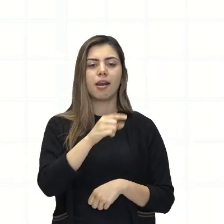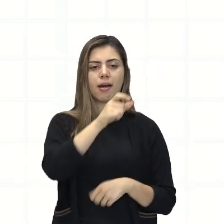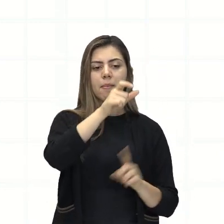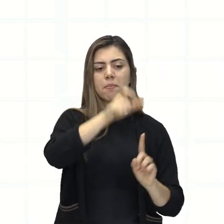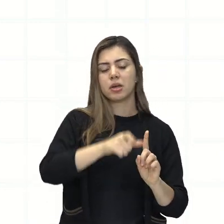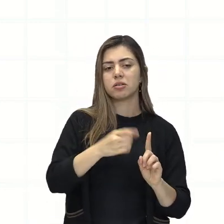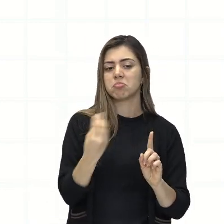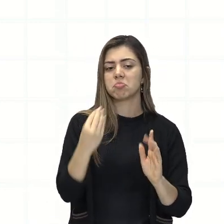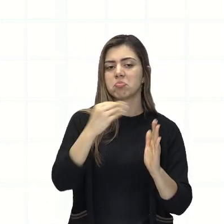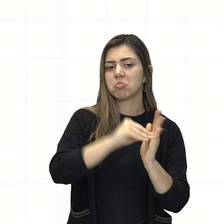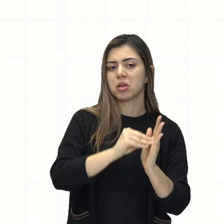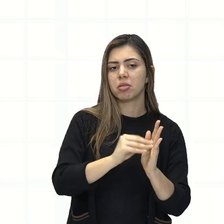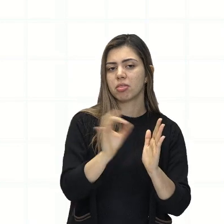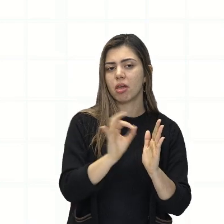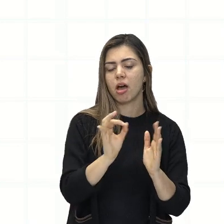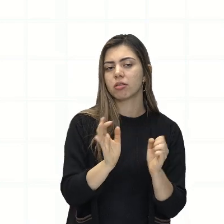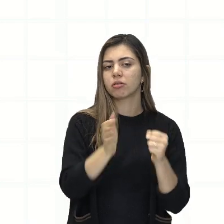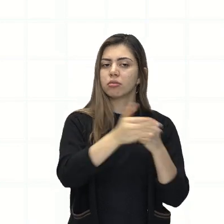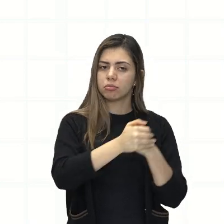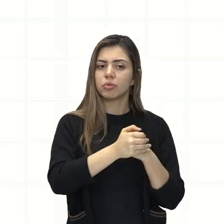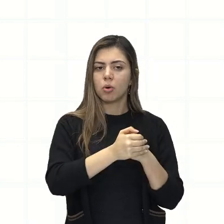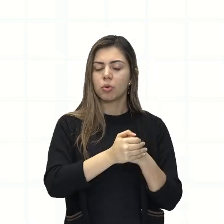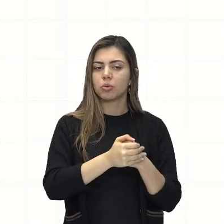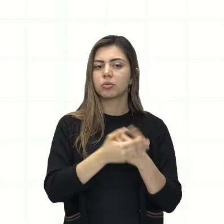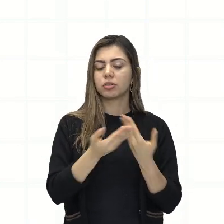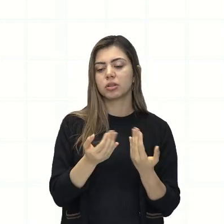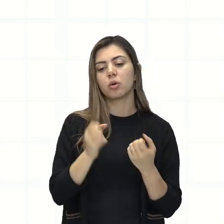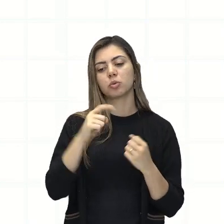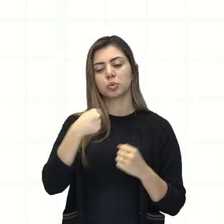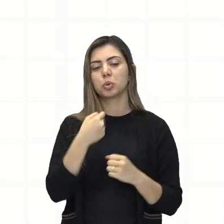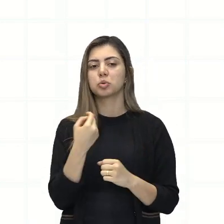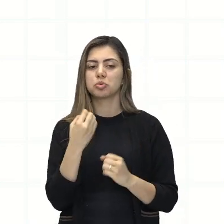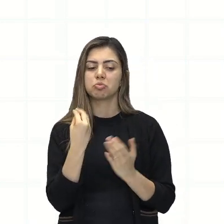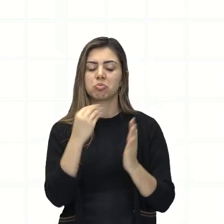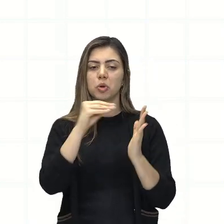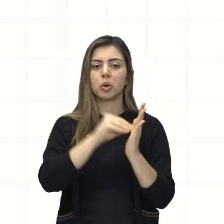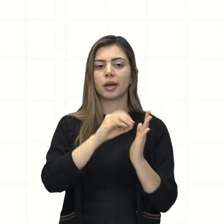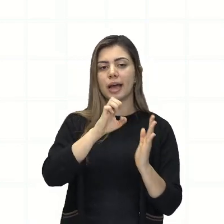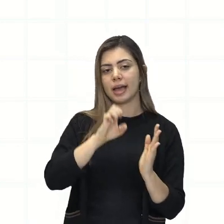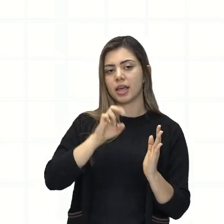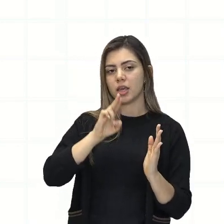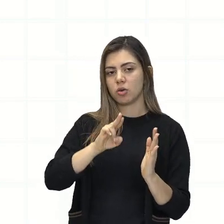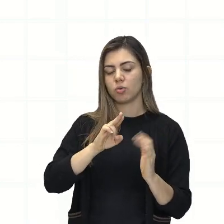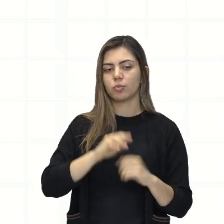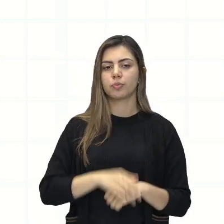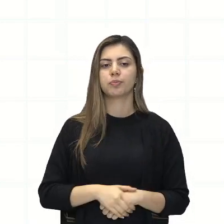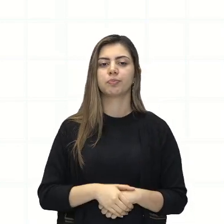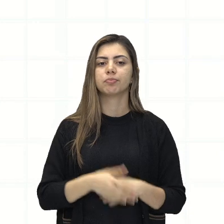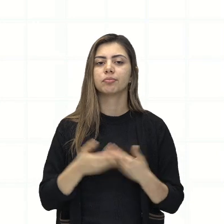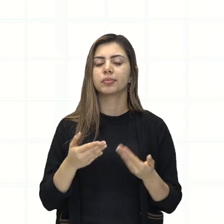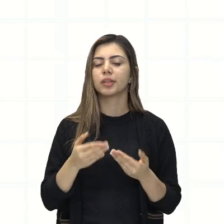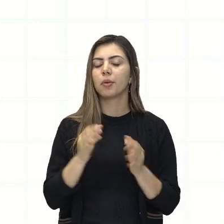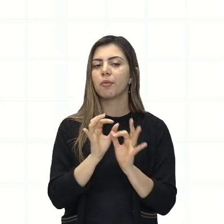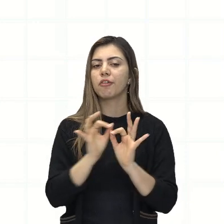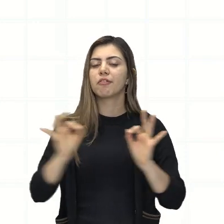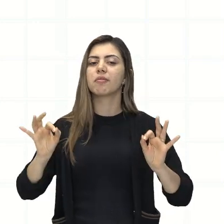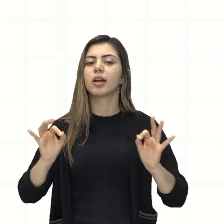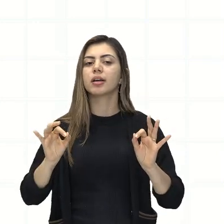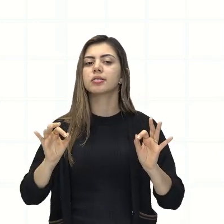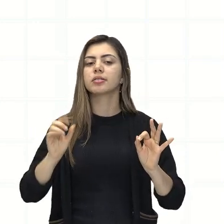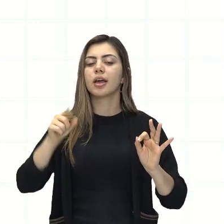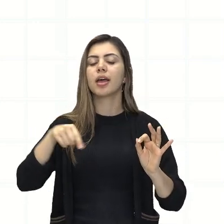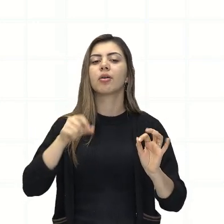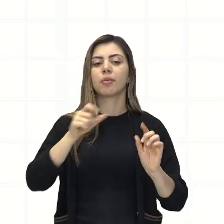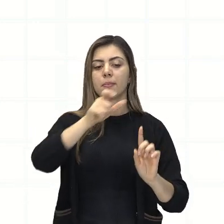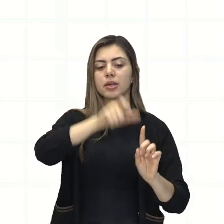sujeito oculto. Vamos colocar esse eu aí entre parênteses, certo? O que sobrou é o